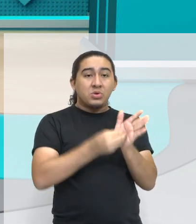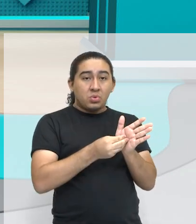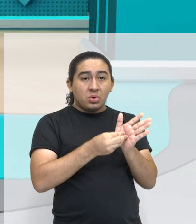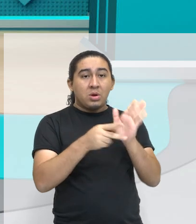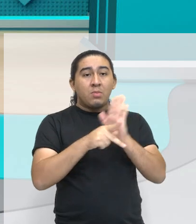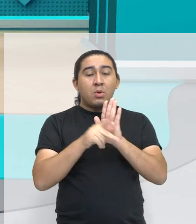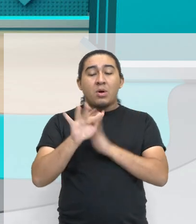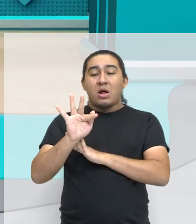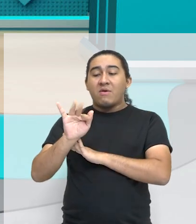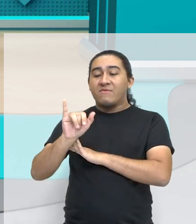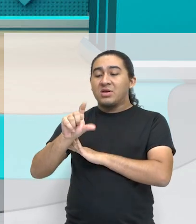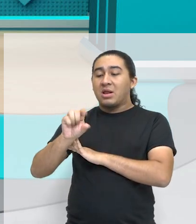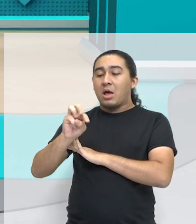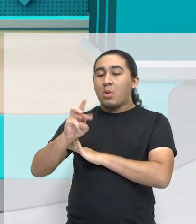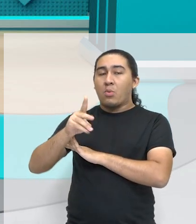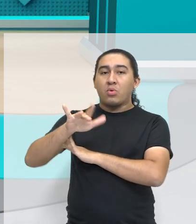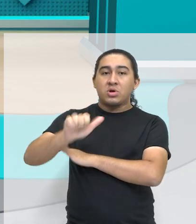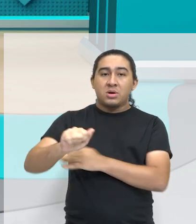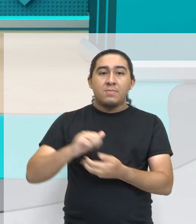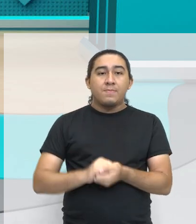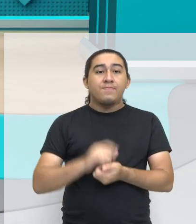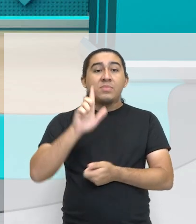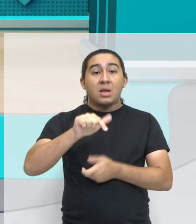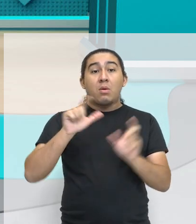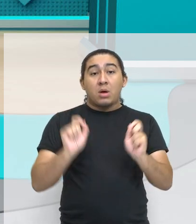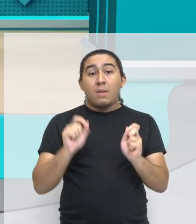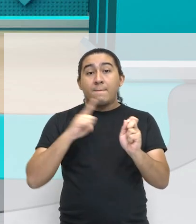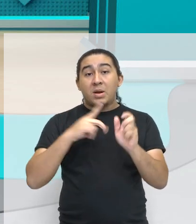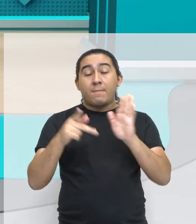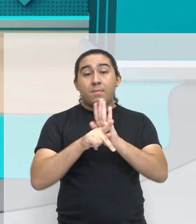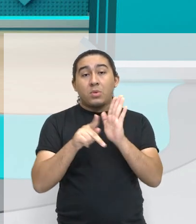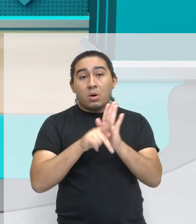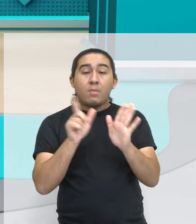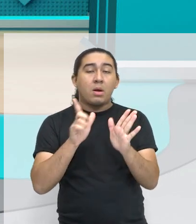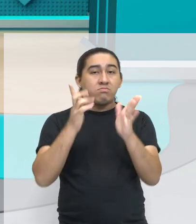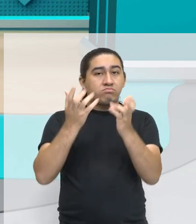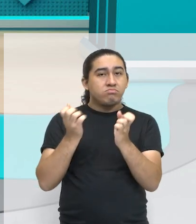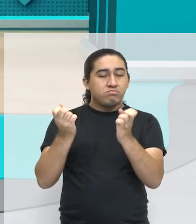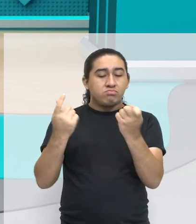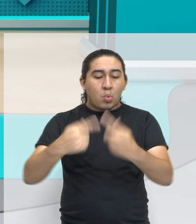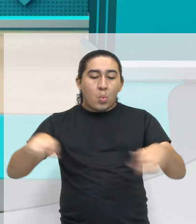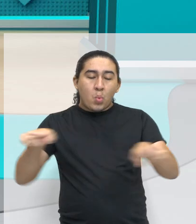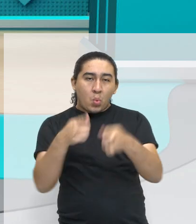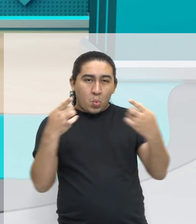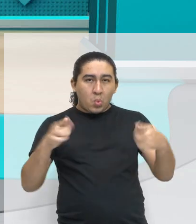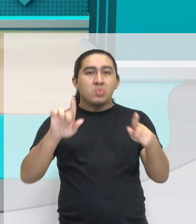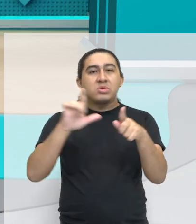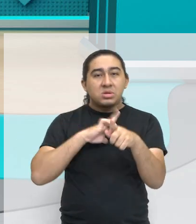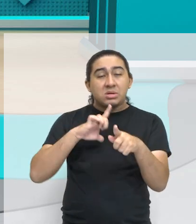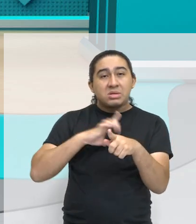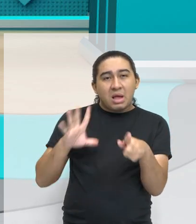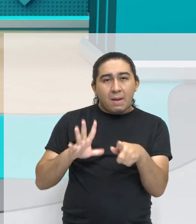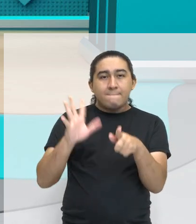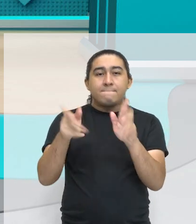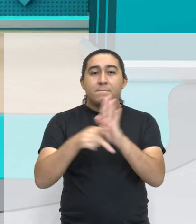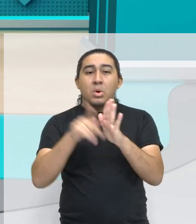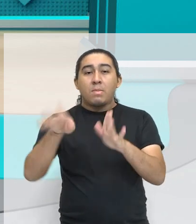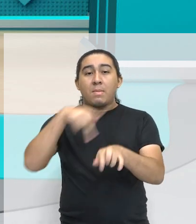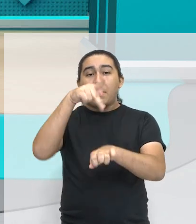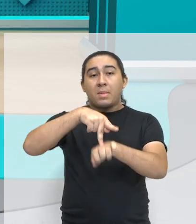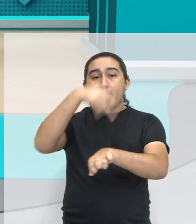É reconhecida como uma das mais atuantes orquestras brasileiras. Sua criação em setembro de